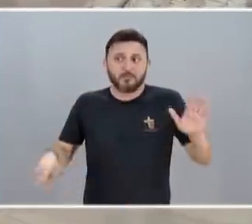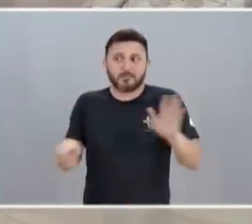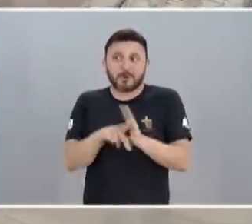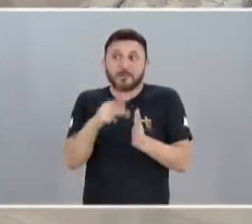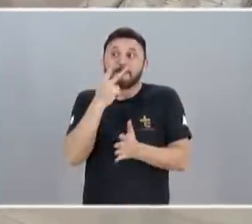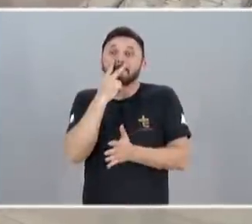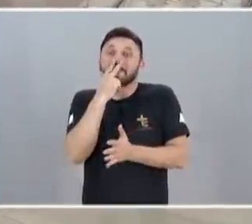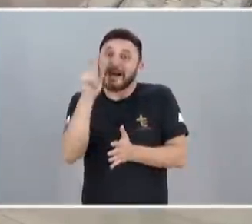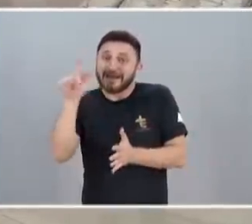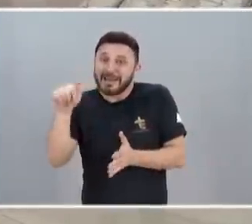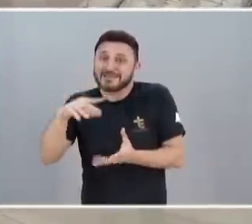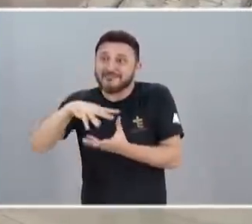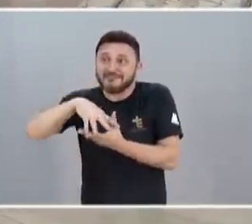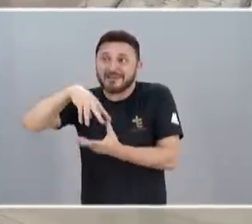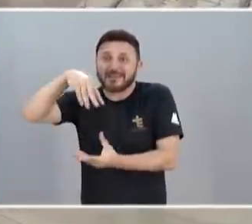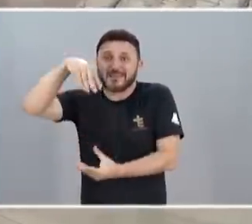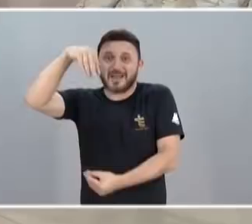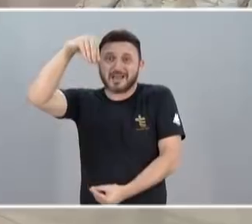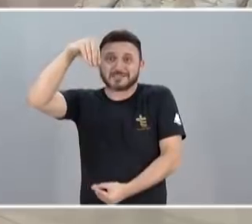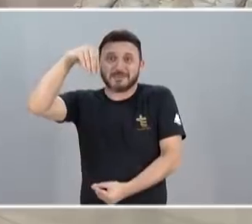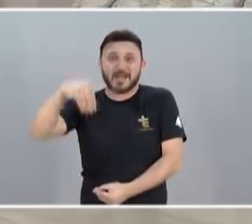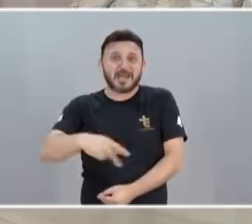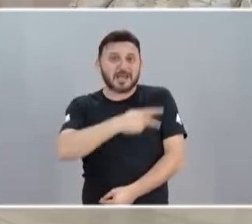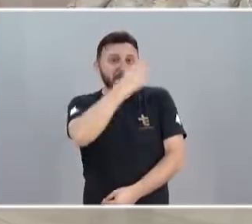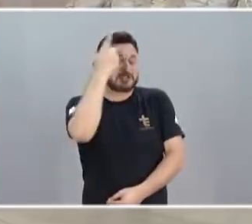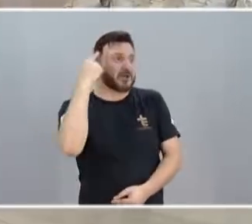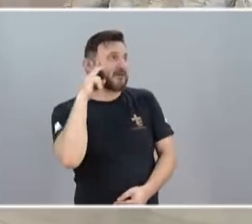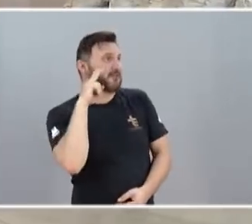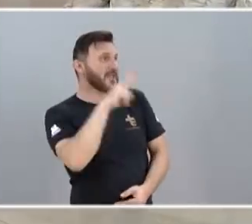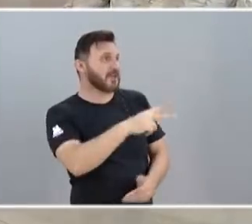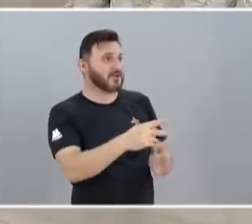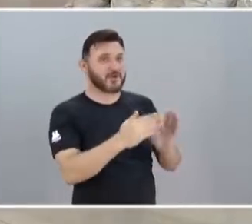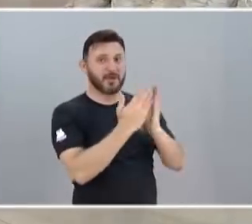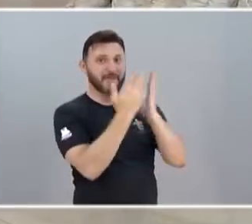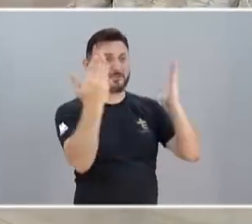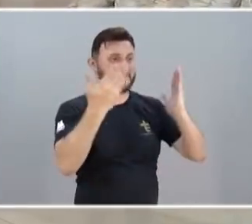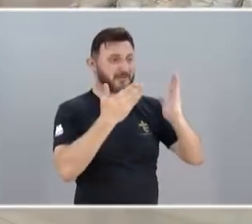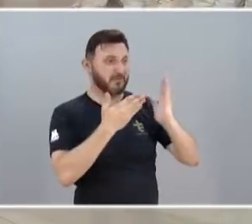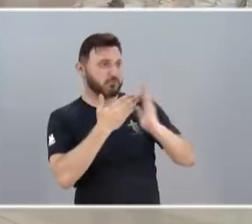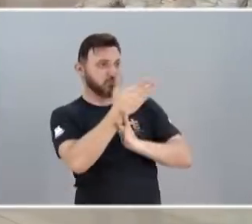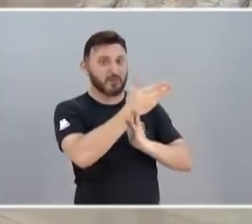deles, é um fantasma, saia correndo, por menos você sai correndo.